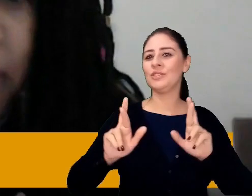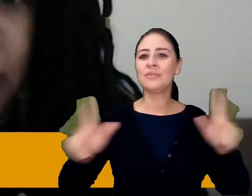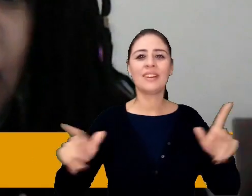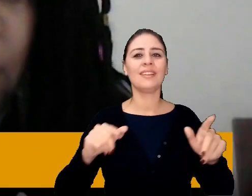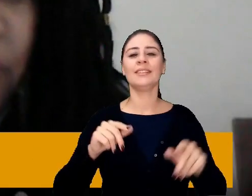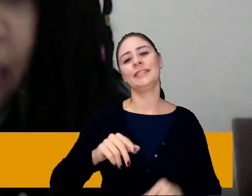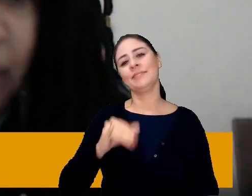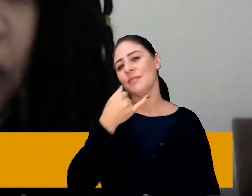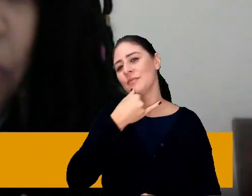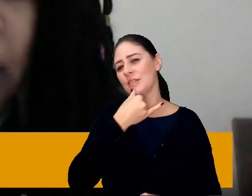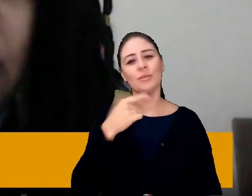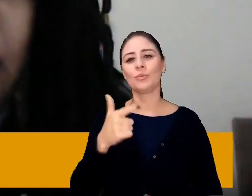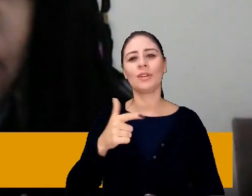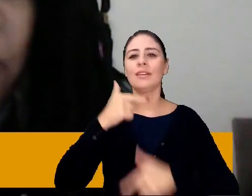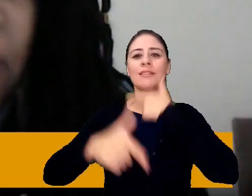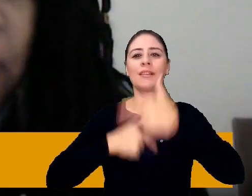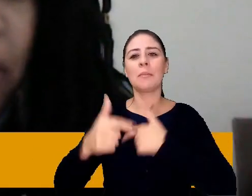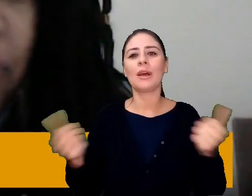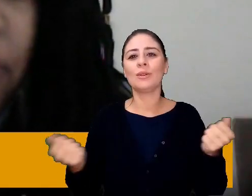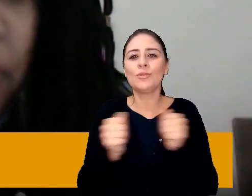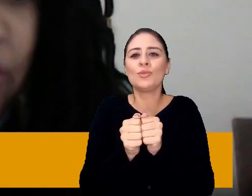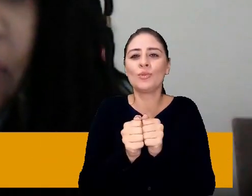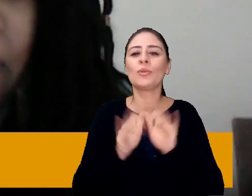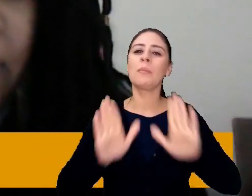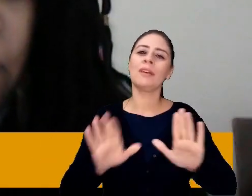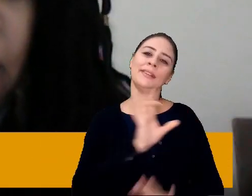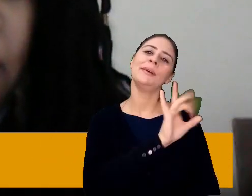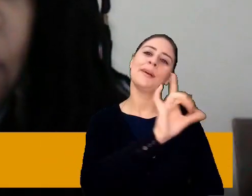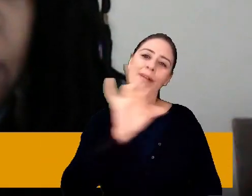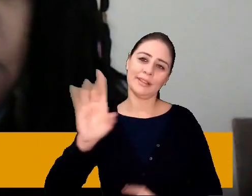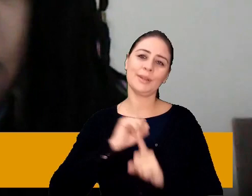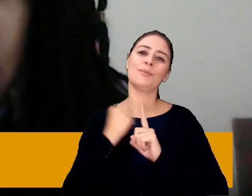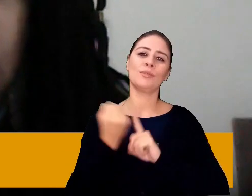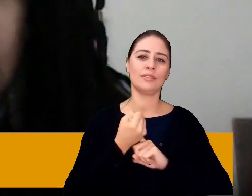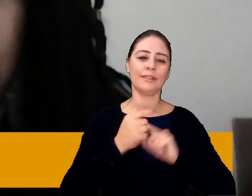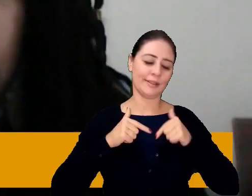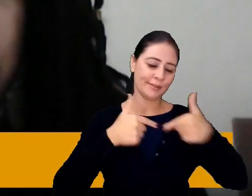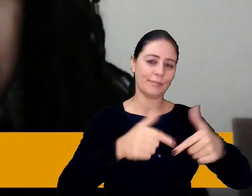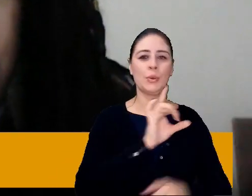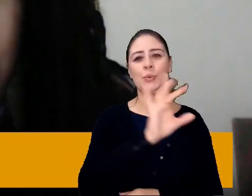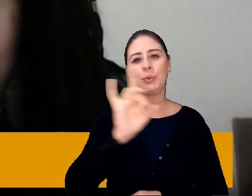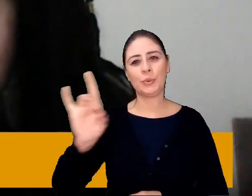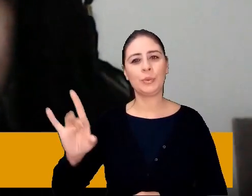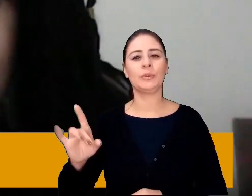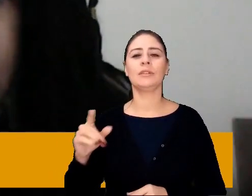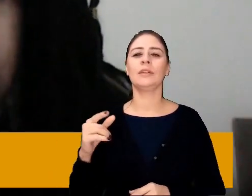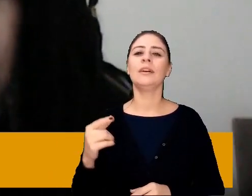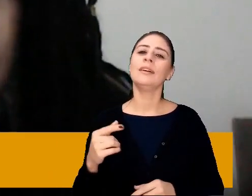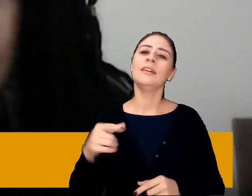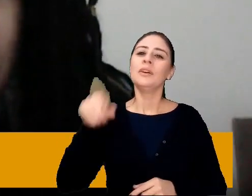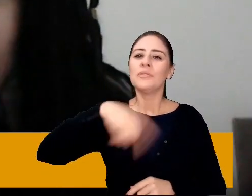fomos ensinados ocidental, né? Que não é um trabalho em coletivo. Infelizmente, né? O mundo ocidental ele trabalha no processo de